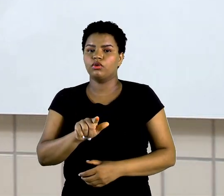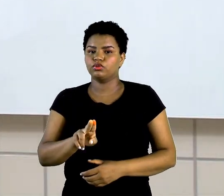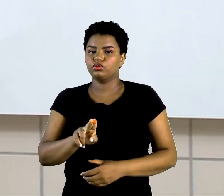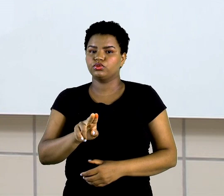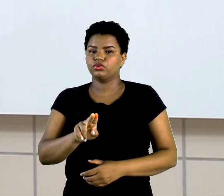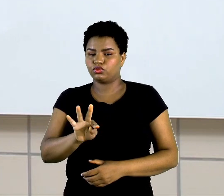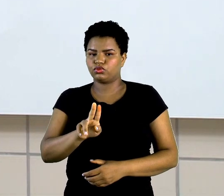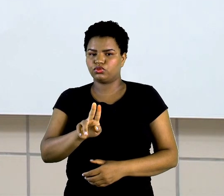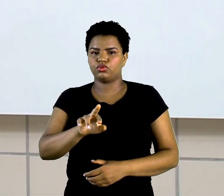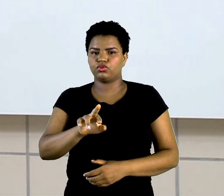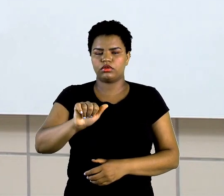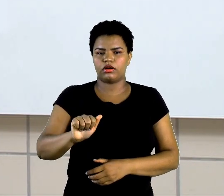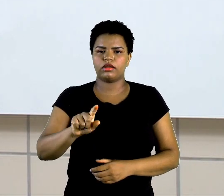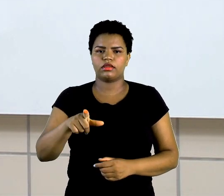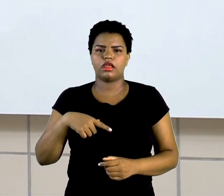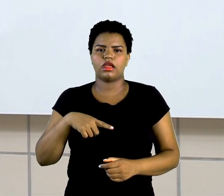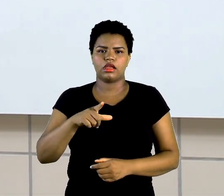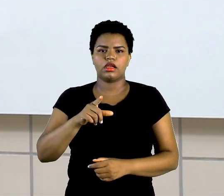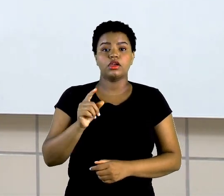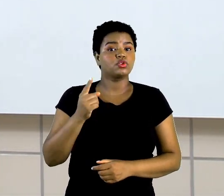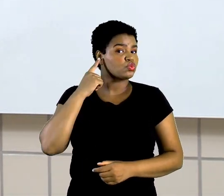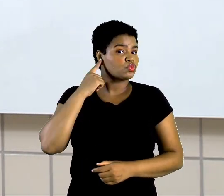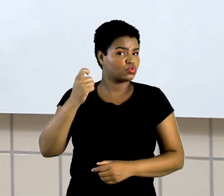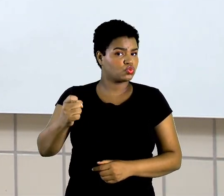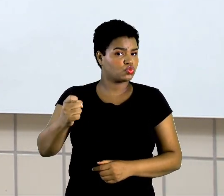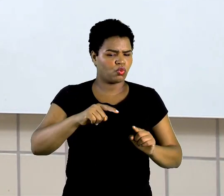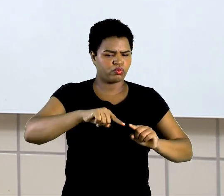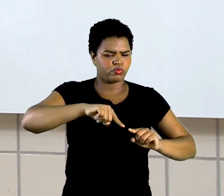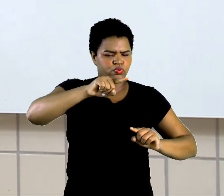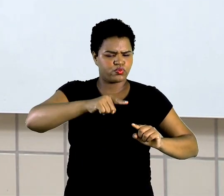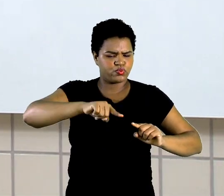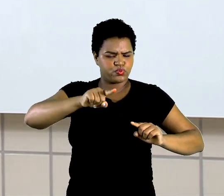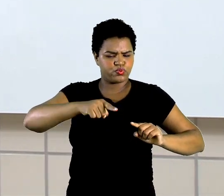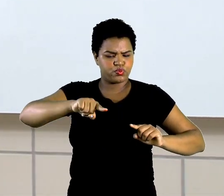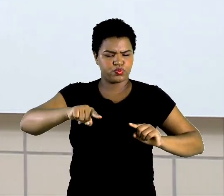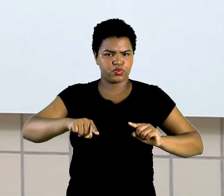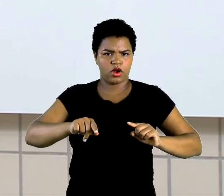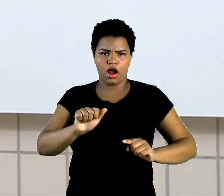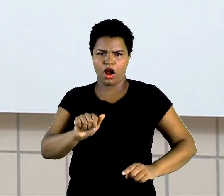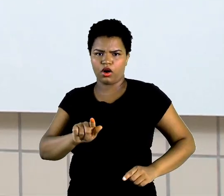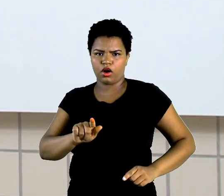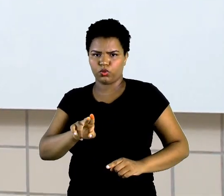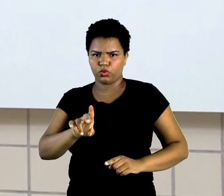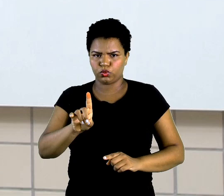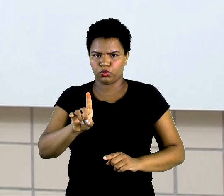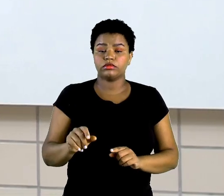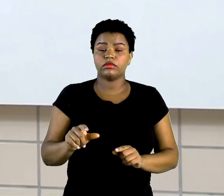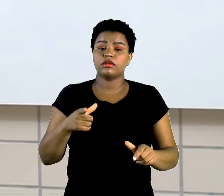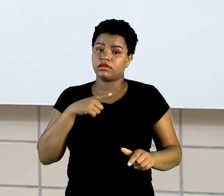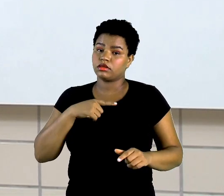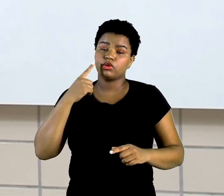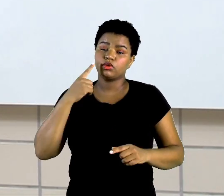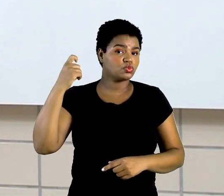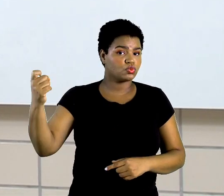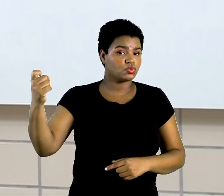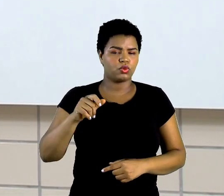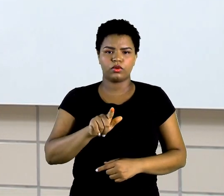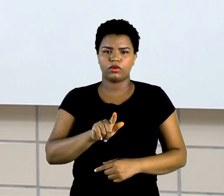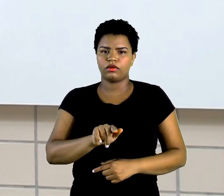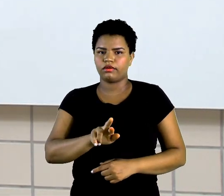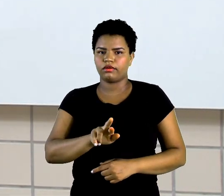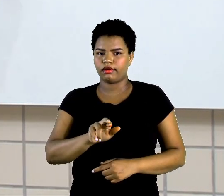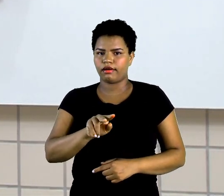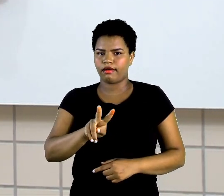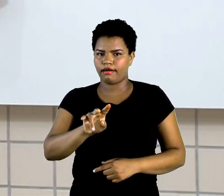som agudo, com frequências mais próximas, e temos o som grave,